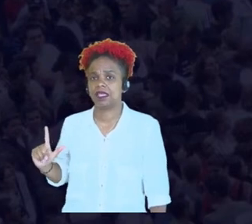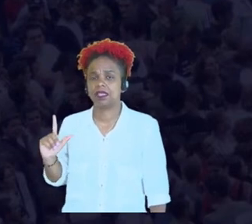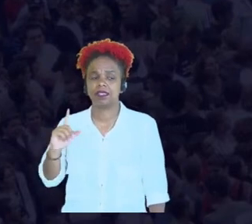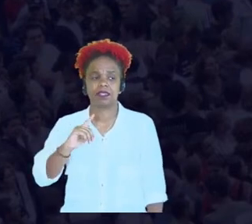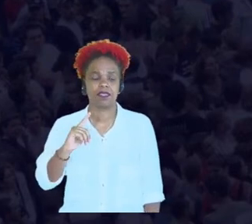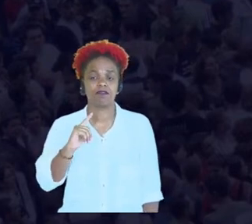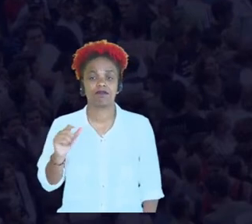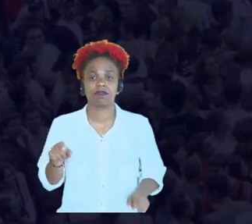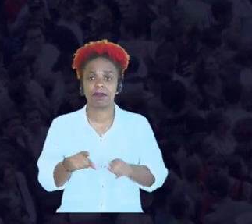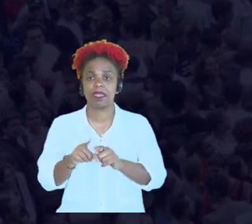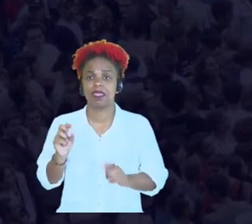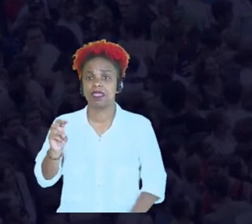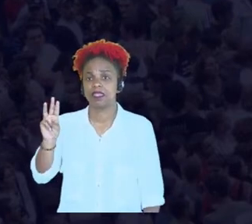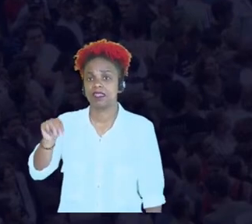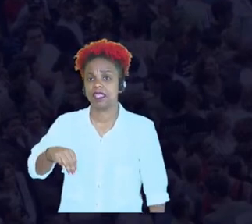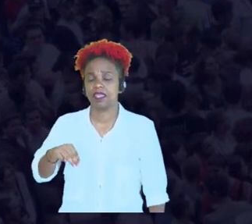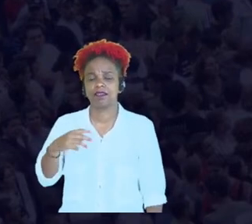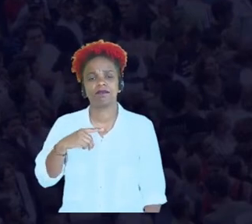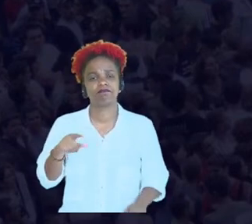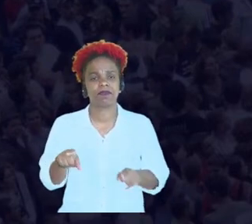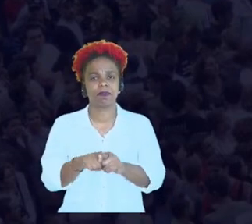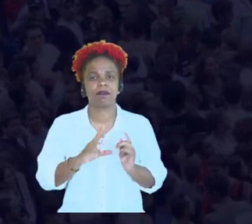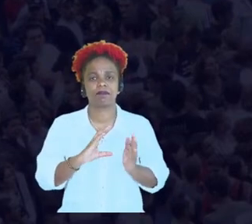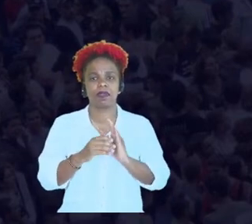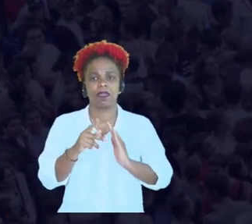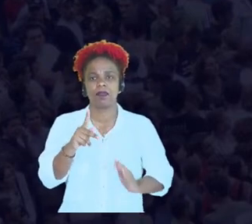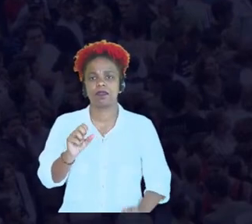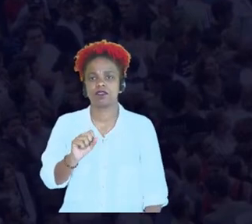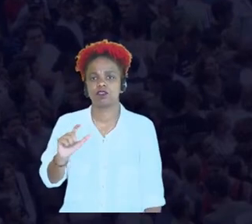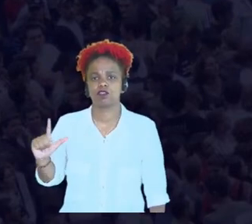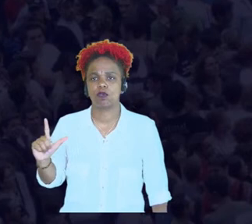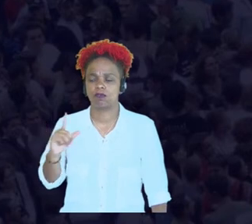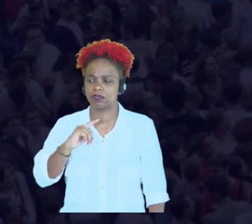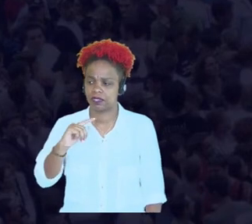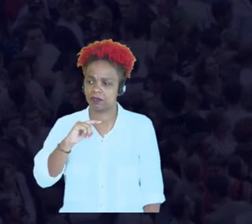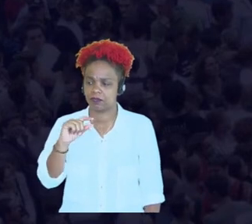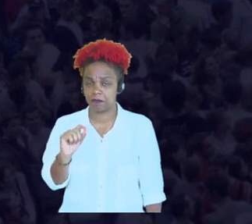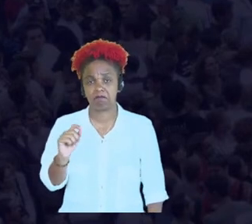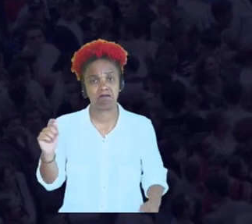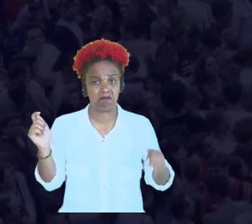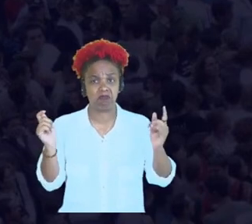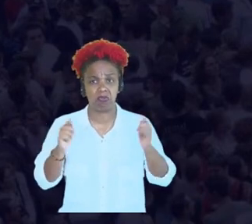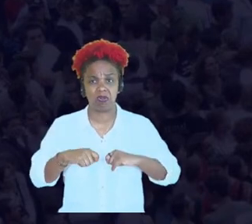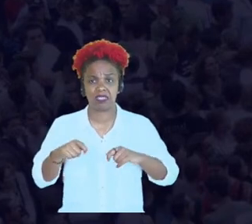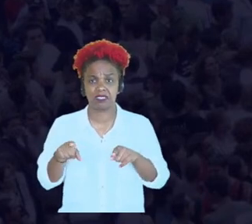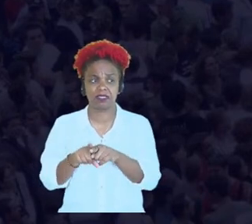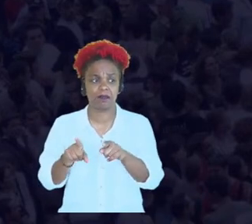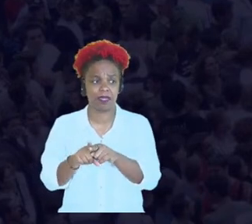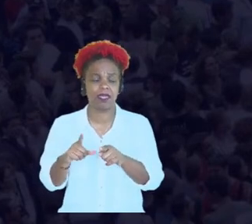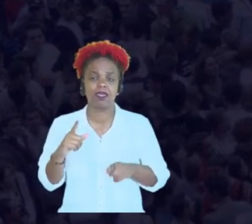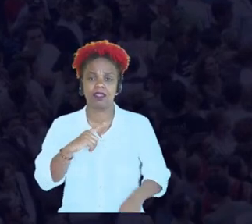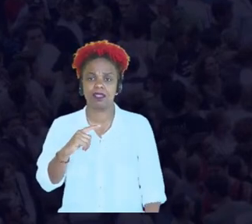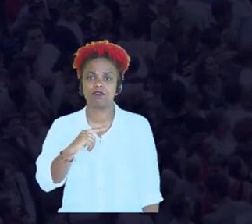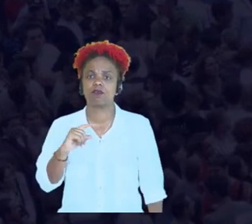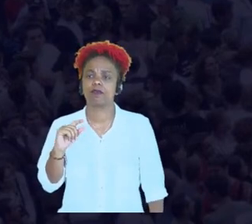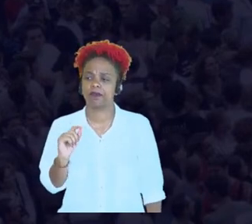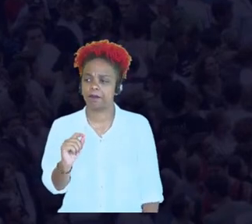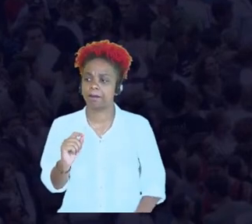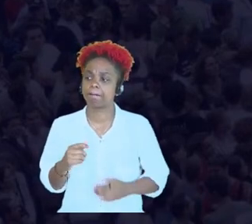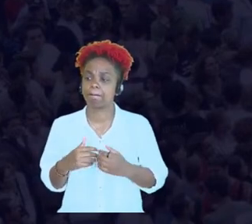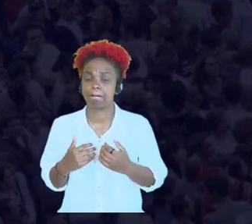DEM, o PSOL, MDB, com algum crescimento, Podemos, PV e Avante e demais